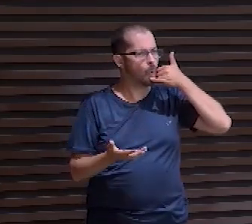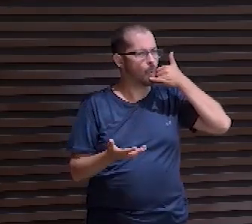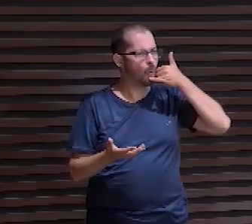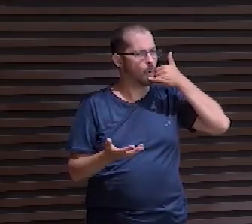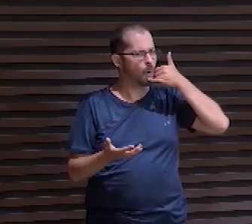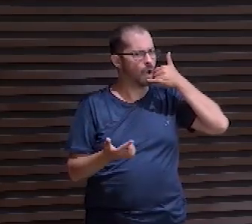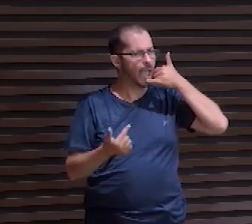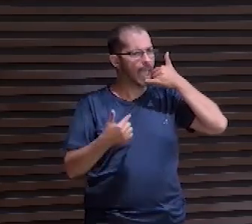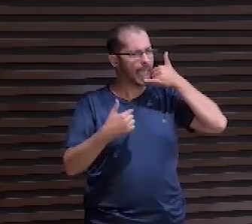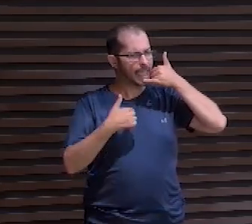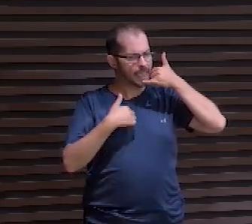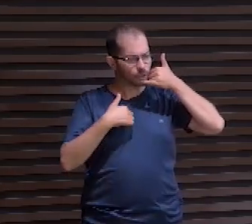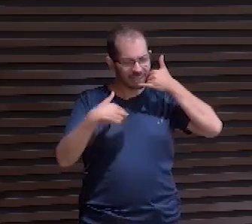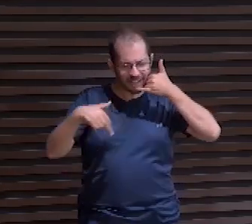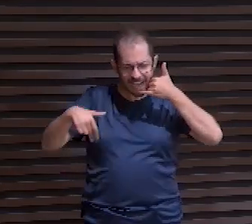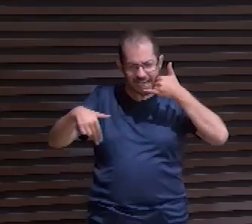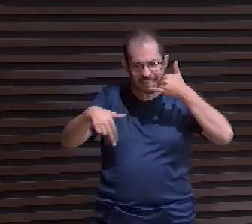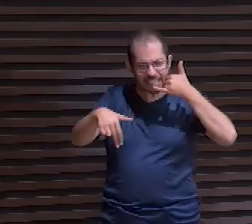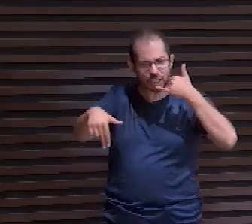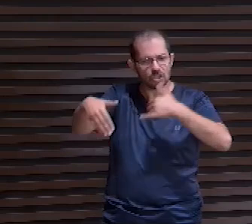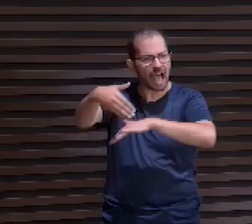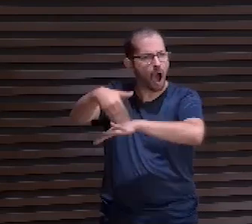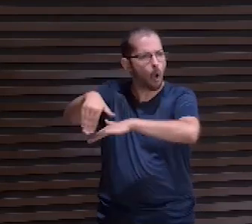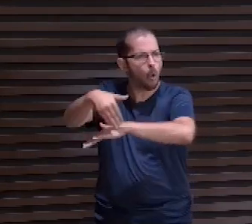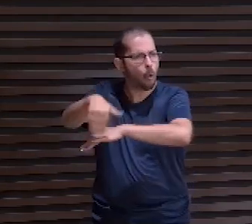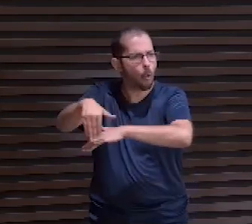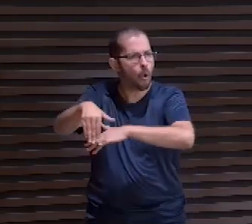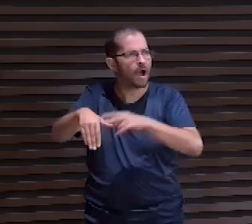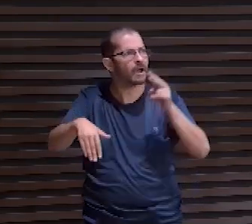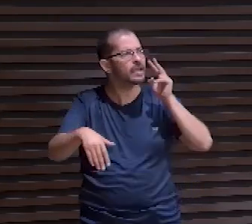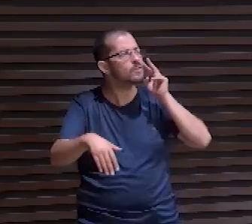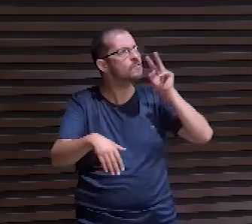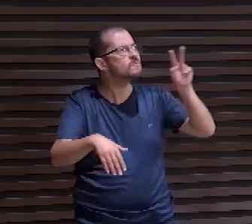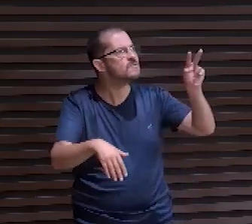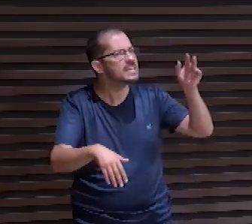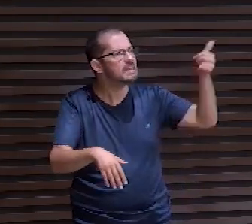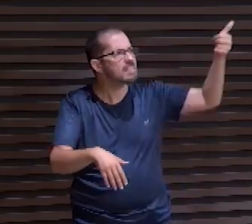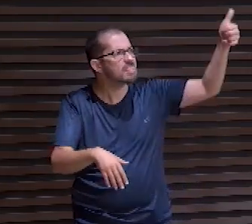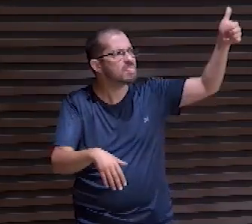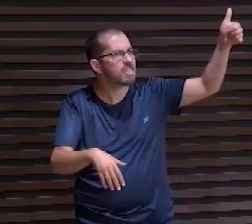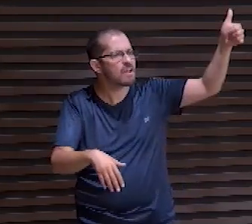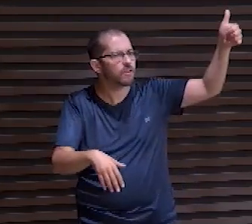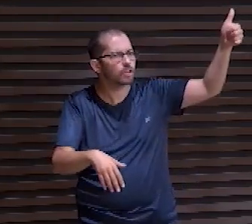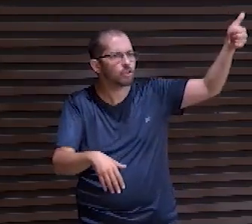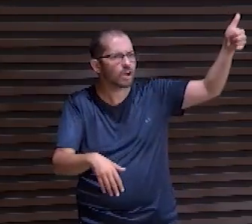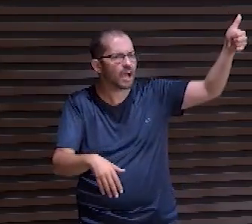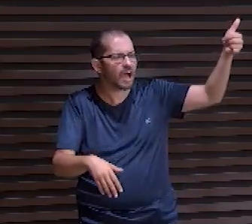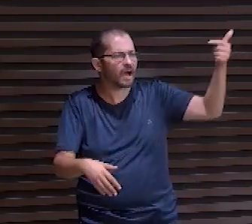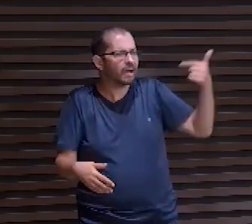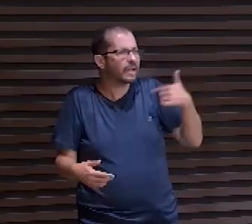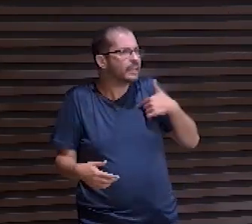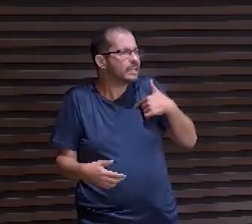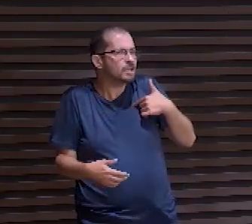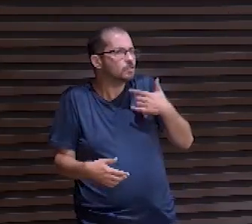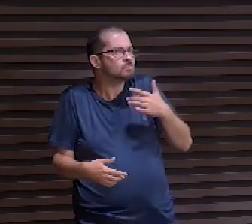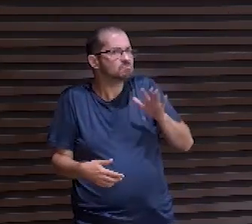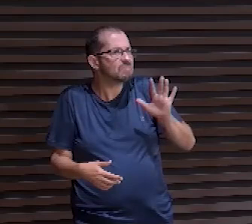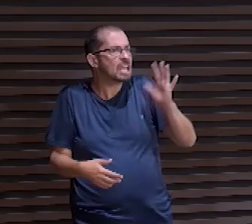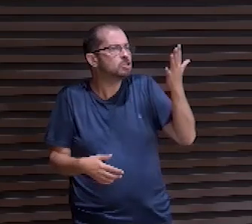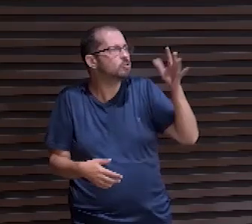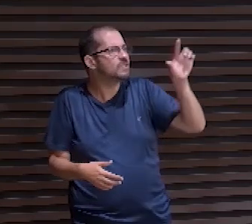Eu só estava andando pela rua, o telefone público começou a tocar e eu decidi